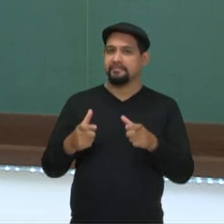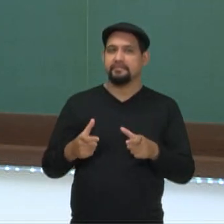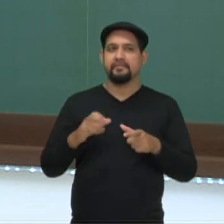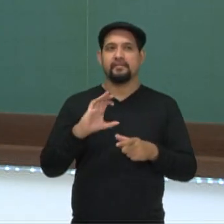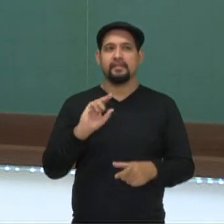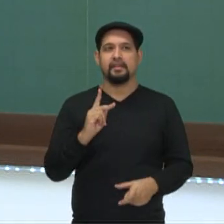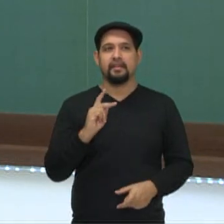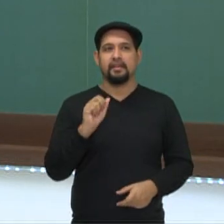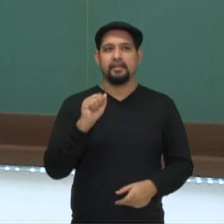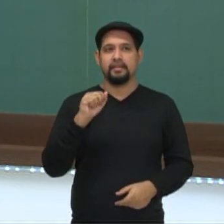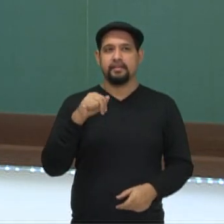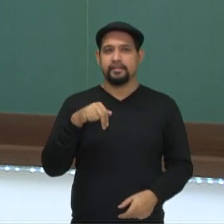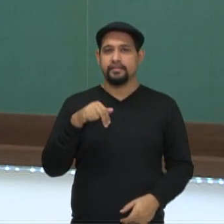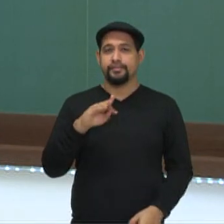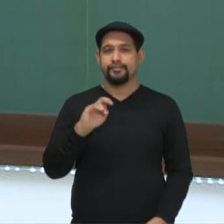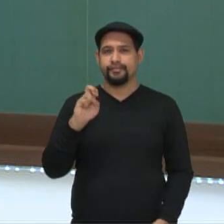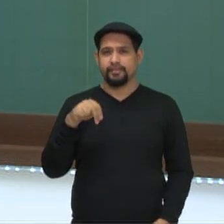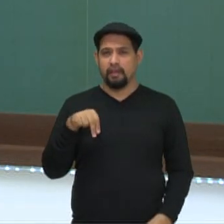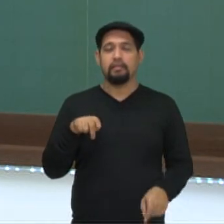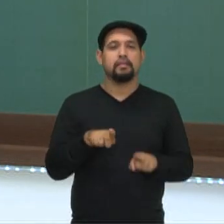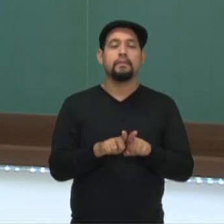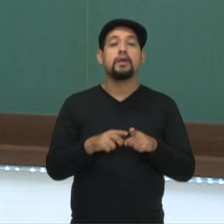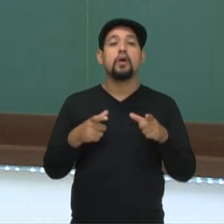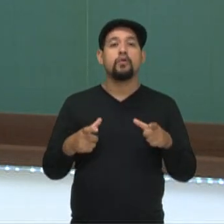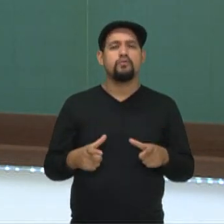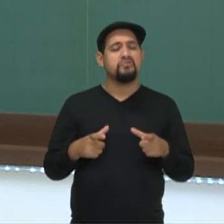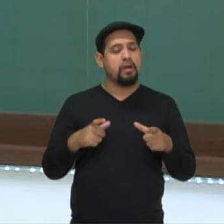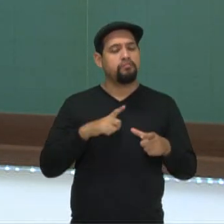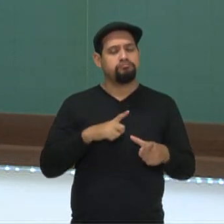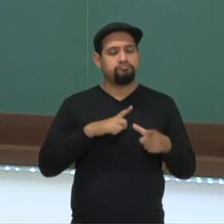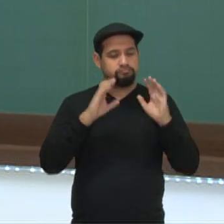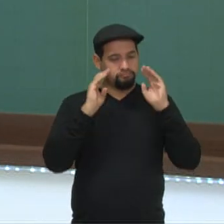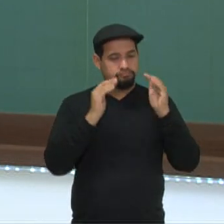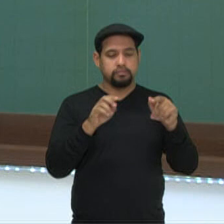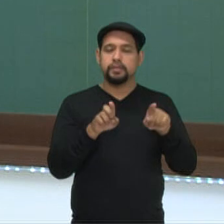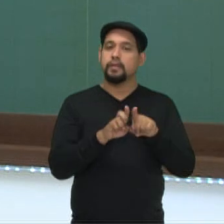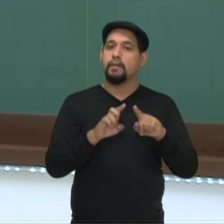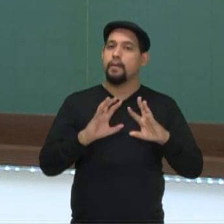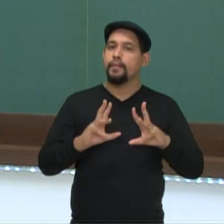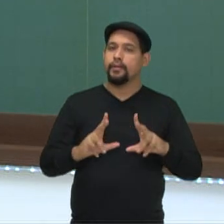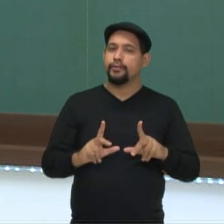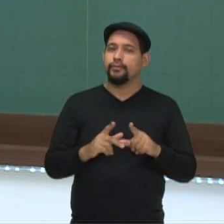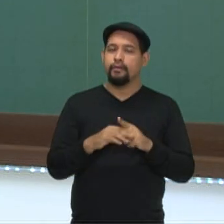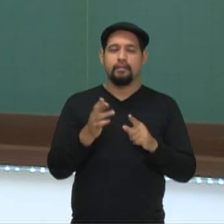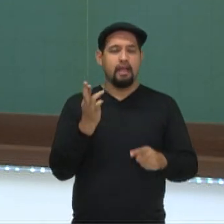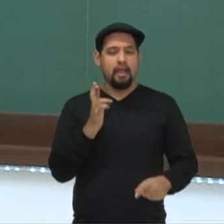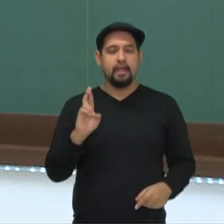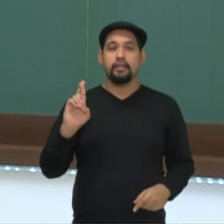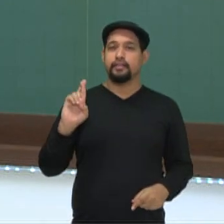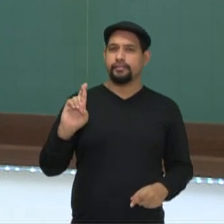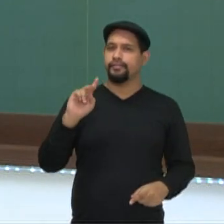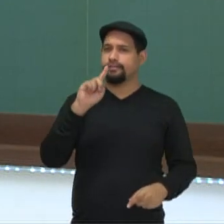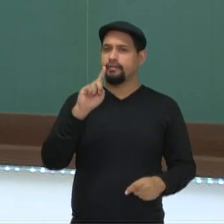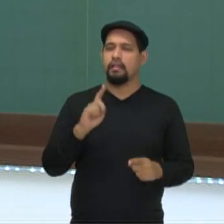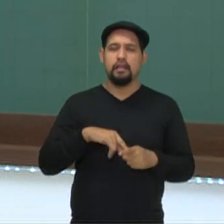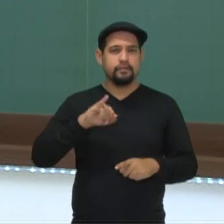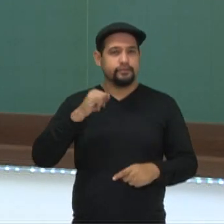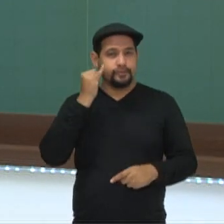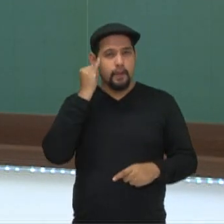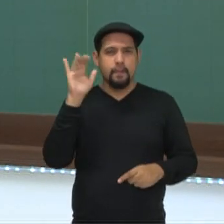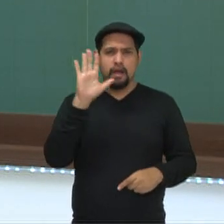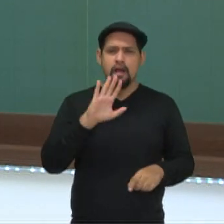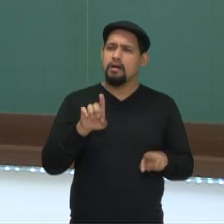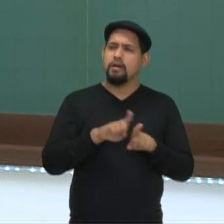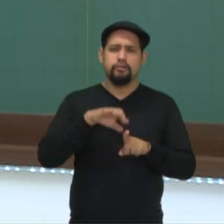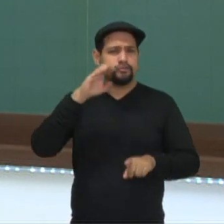Changchun, que além de tudo é um lugar sagrado, então, para as religiões orientais, no caso do budismo